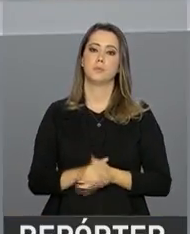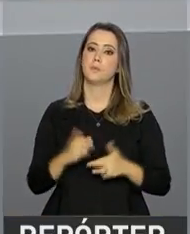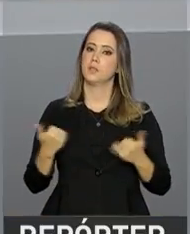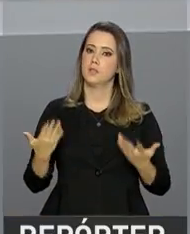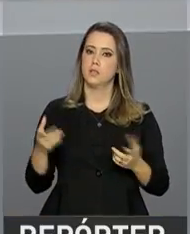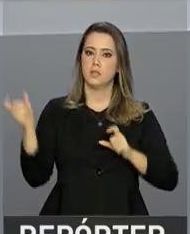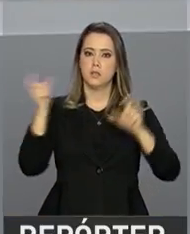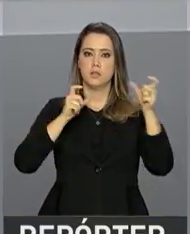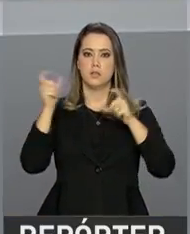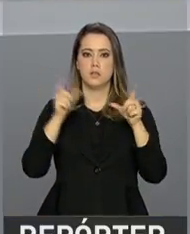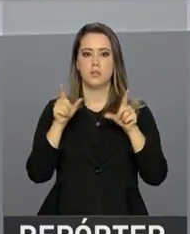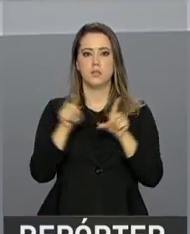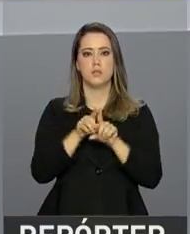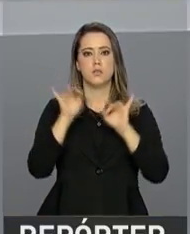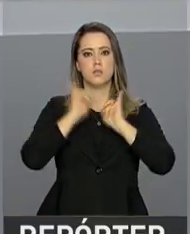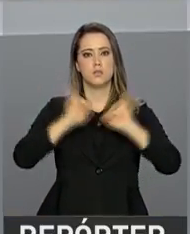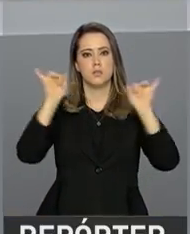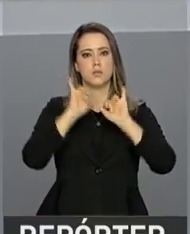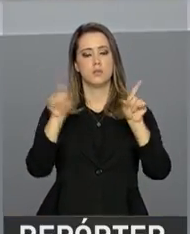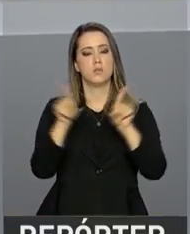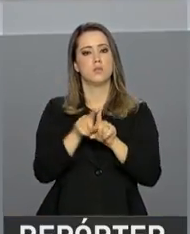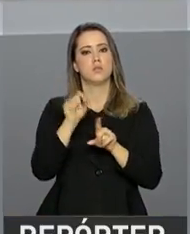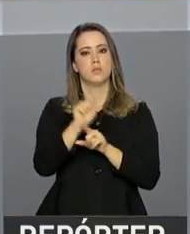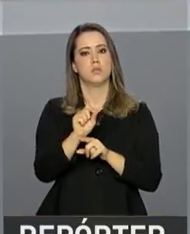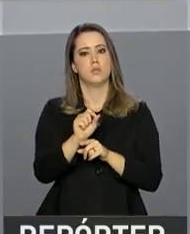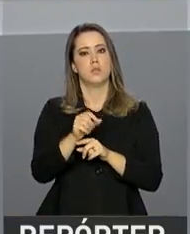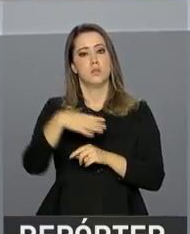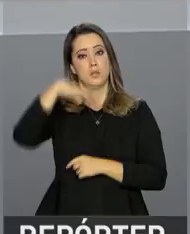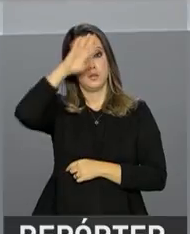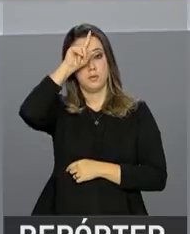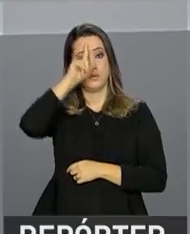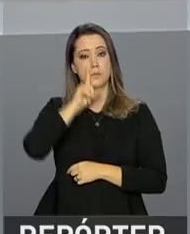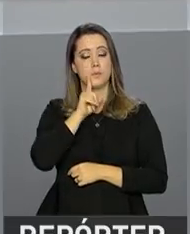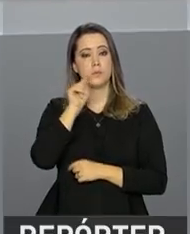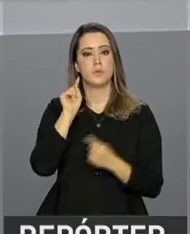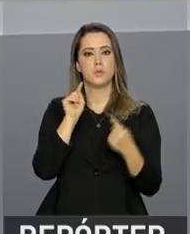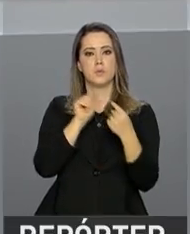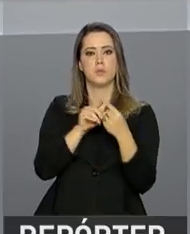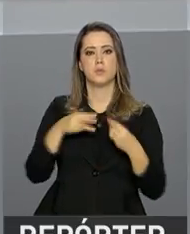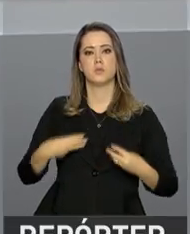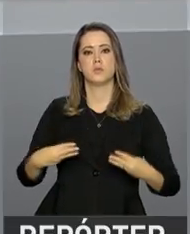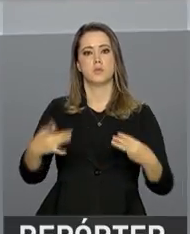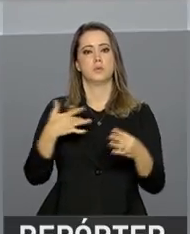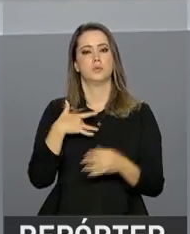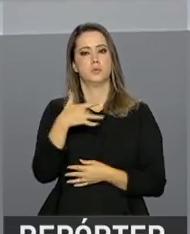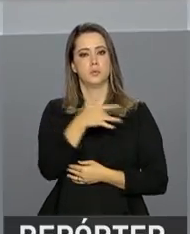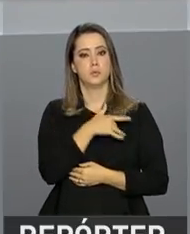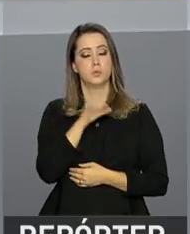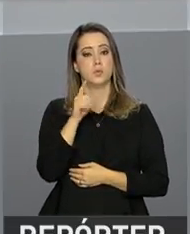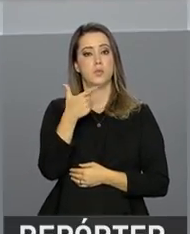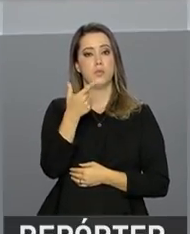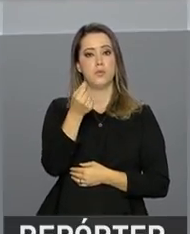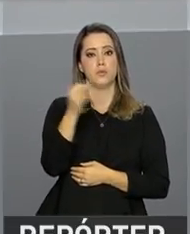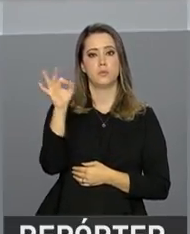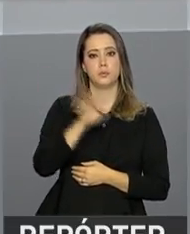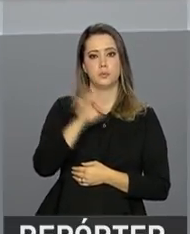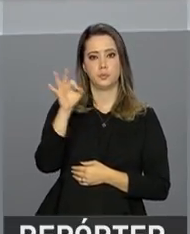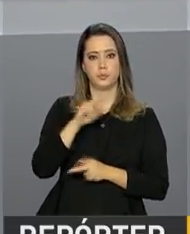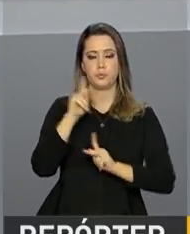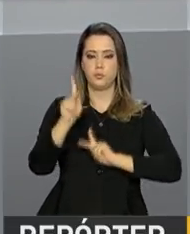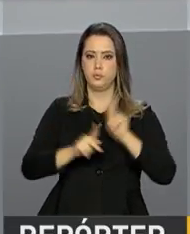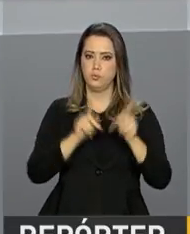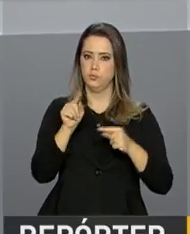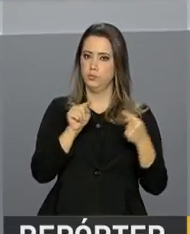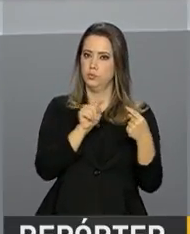agora um alerta sobre a campanha de vacinação contra a febre amarela de acordo com o ministério da saúde somente cerca de 20%